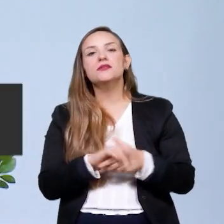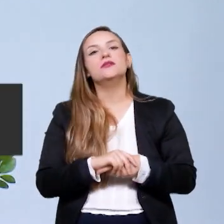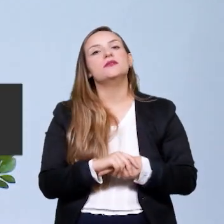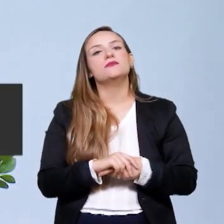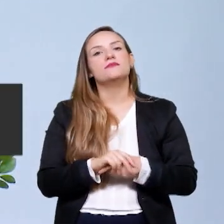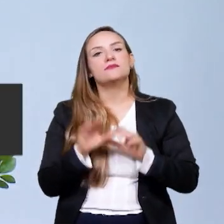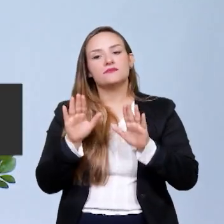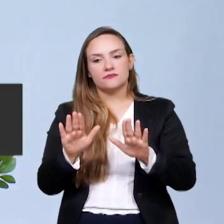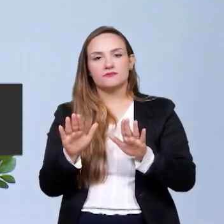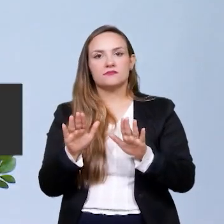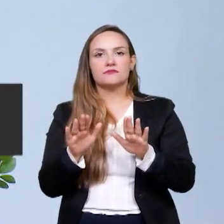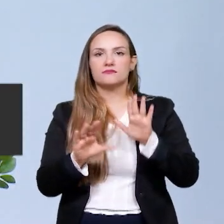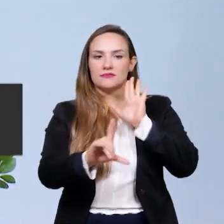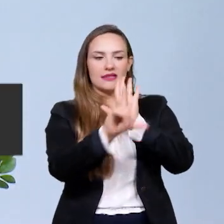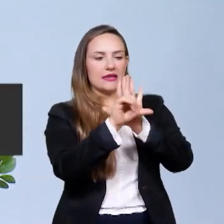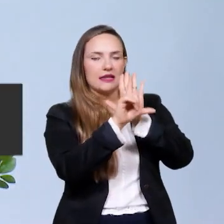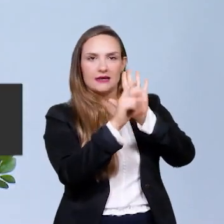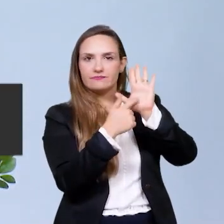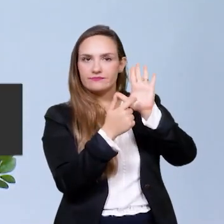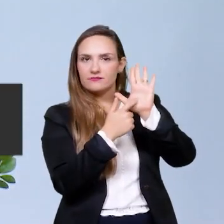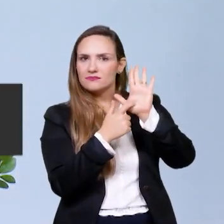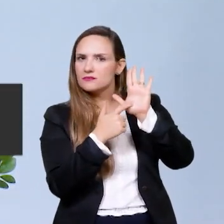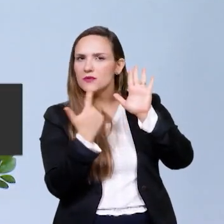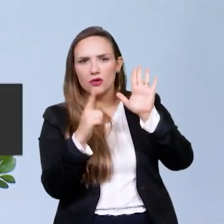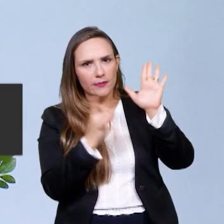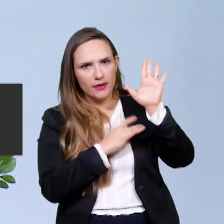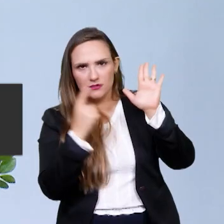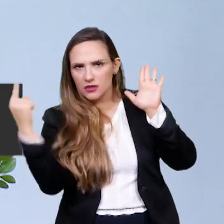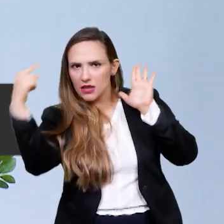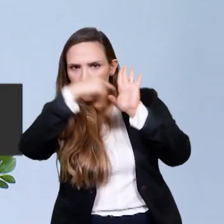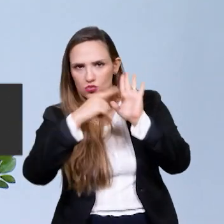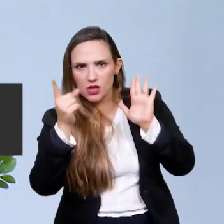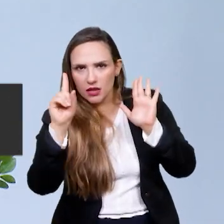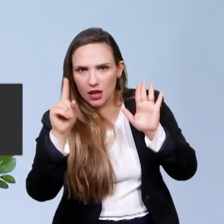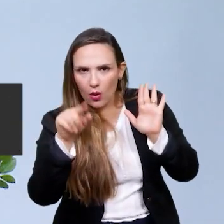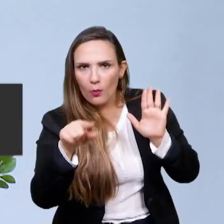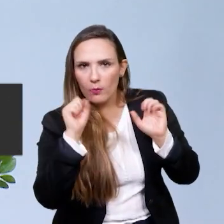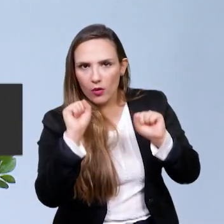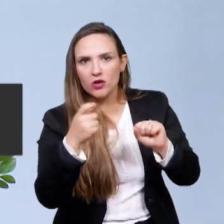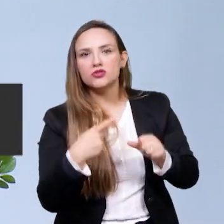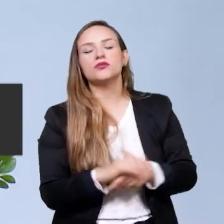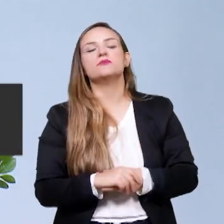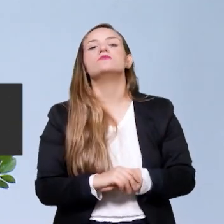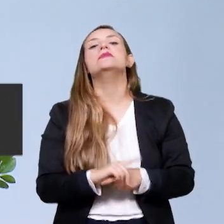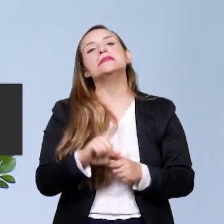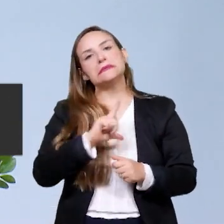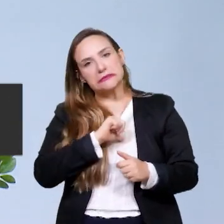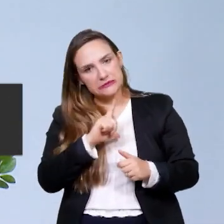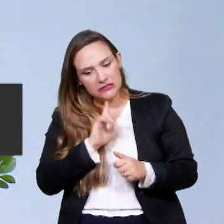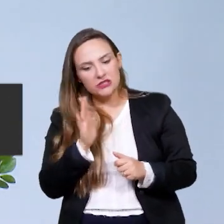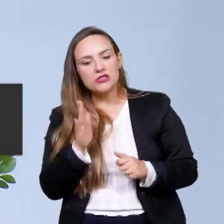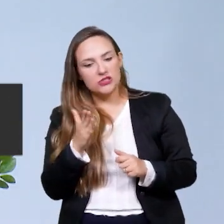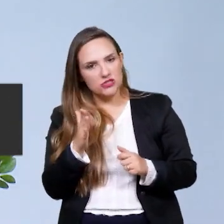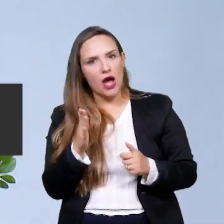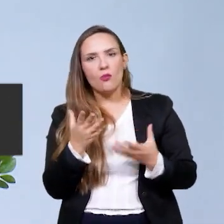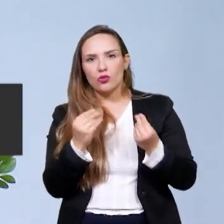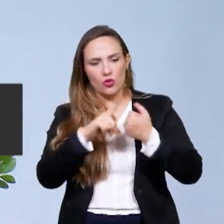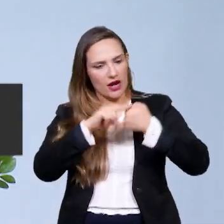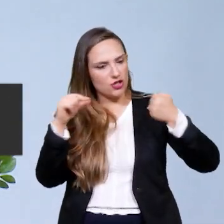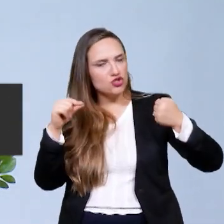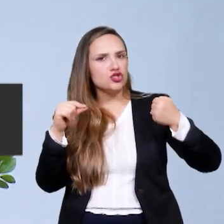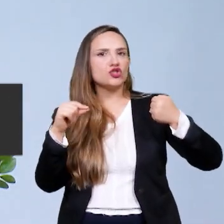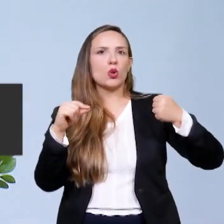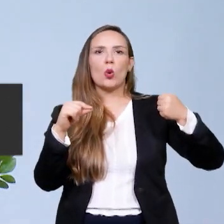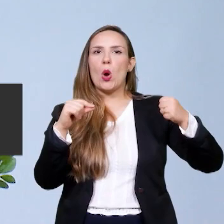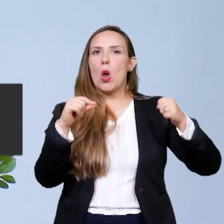primeiro, no que tange as questões legais, não tenham medo de denunciar. Existem dispositivos legais